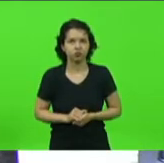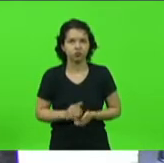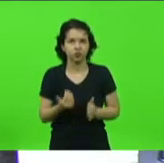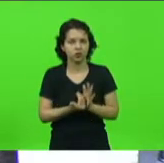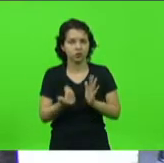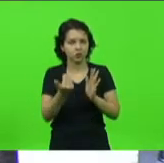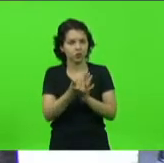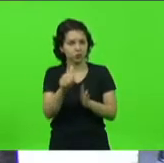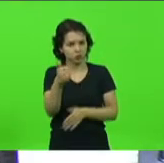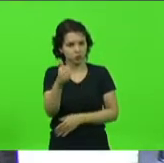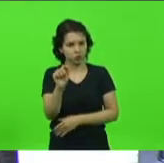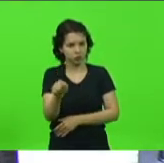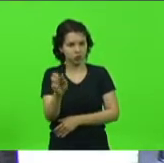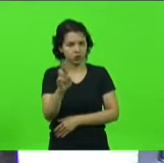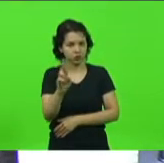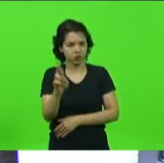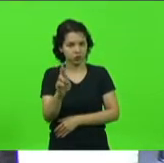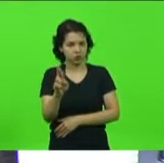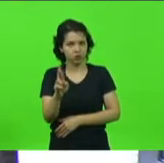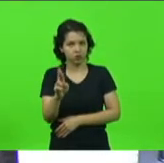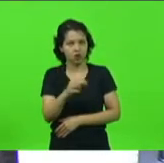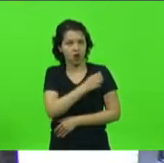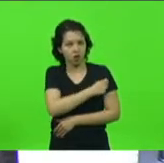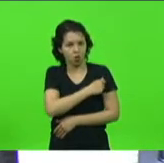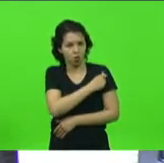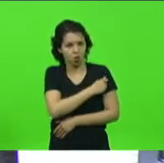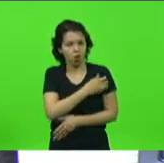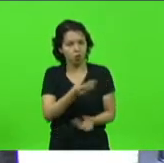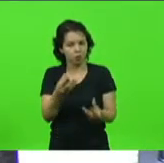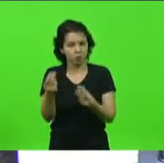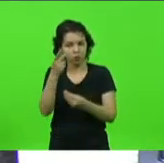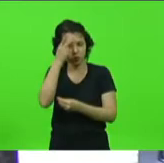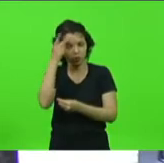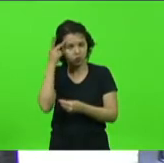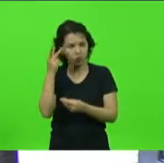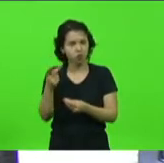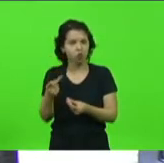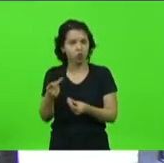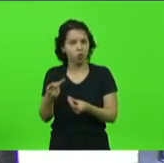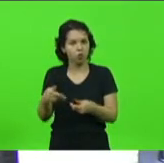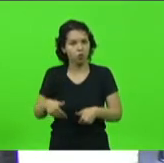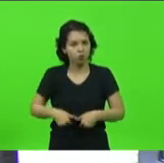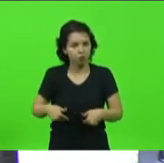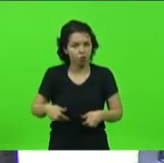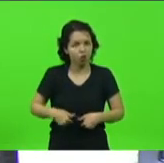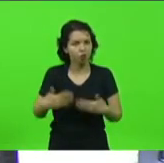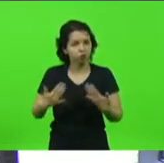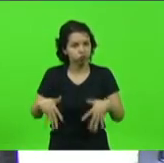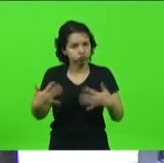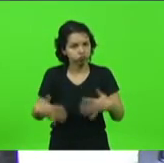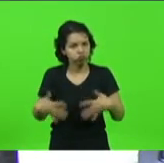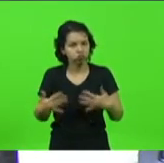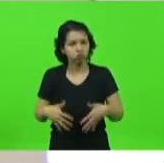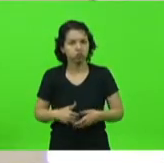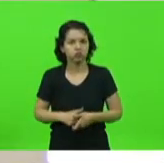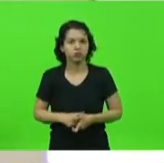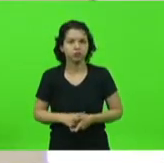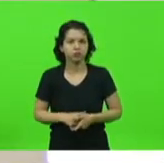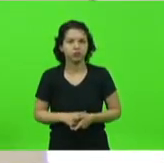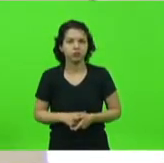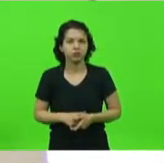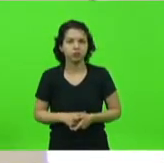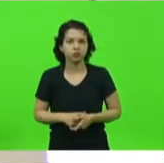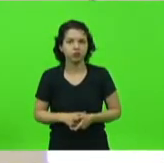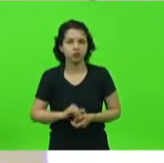em 11 mil reais o salário dos oficiais enquanto tanta gente passa necessidade nesse estado, senhor presidente. Com a palavra o deputado Jessé Lopes.